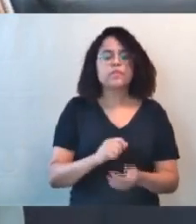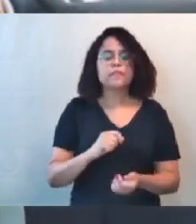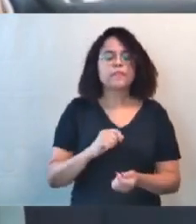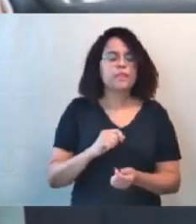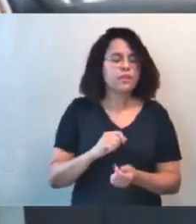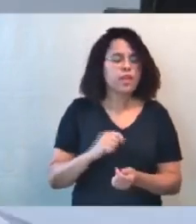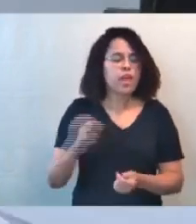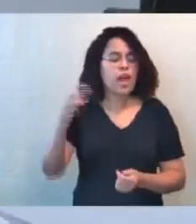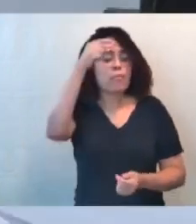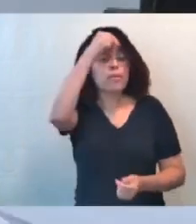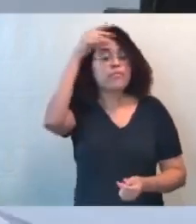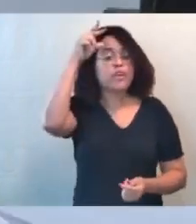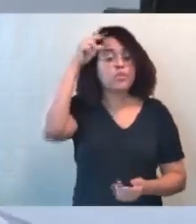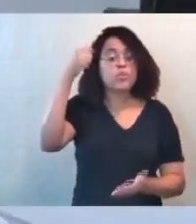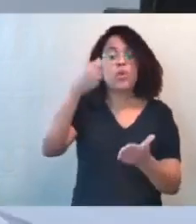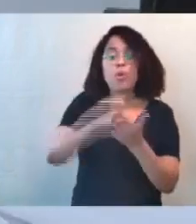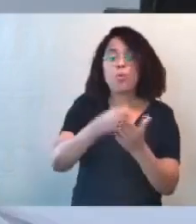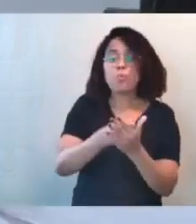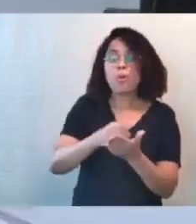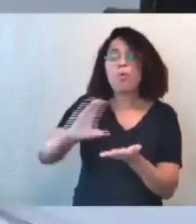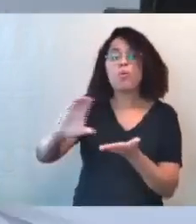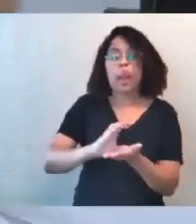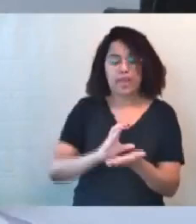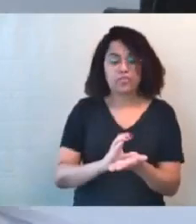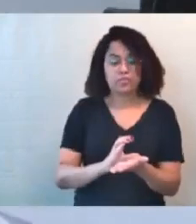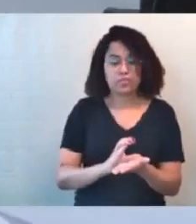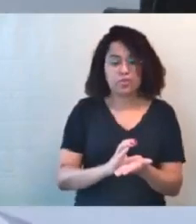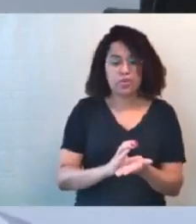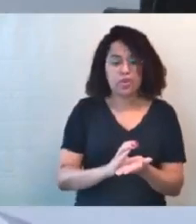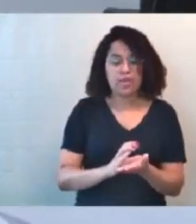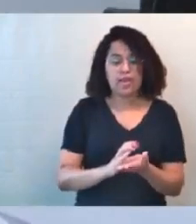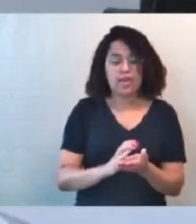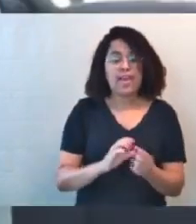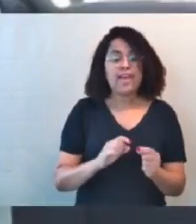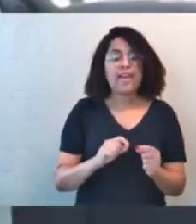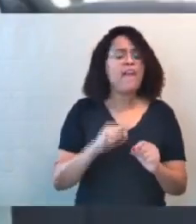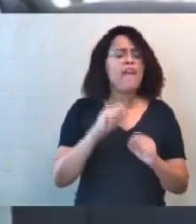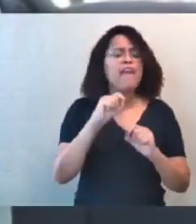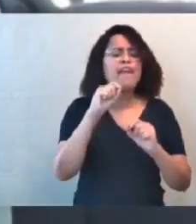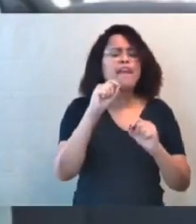prefeitura comprou o crédito. Isso. Quem pagou a compra?